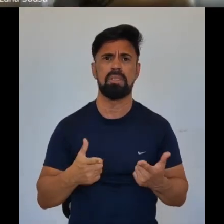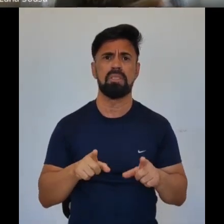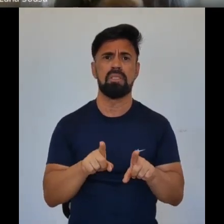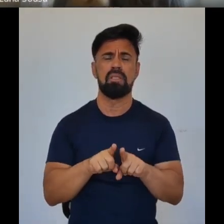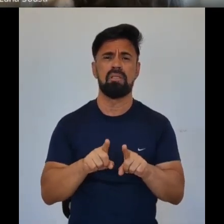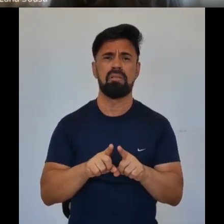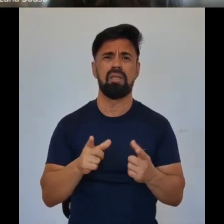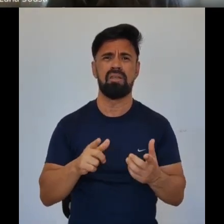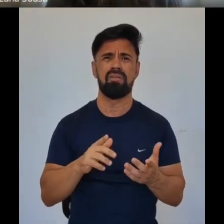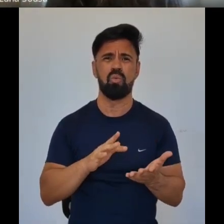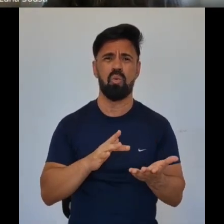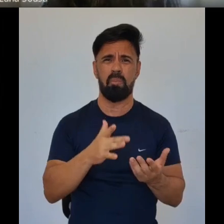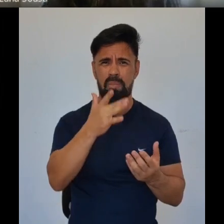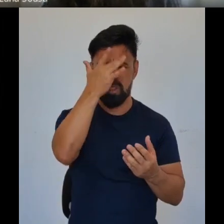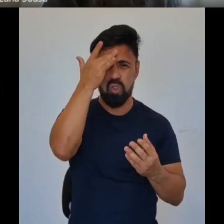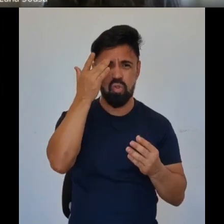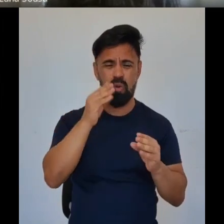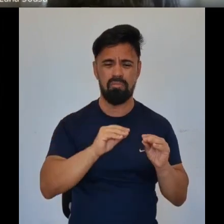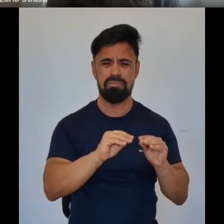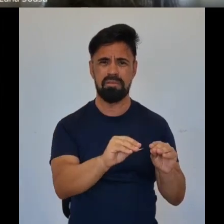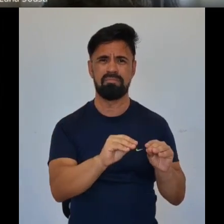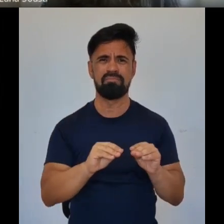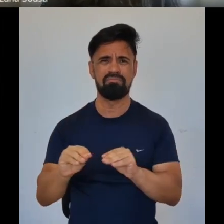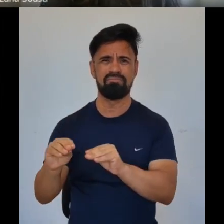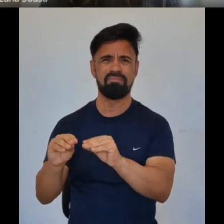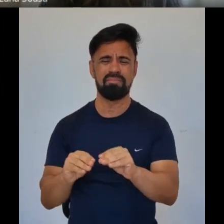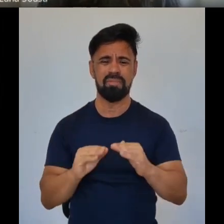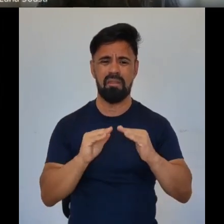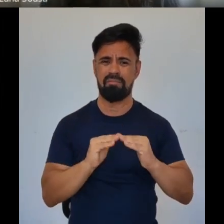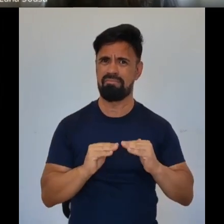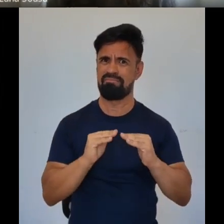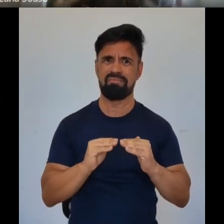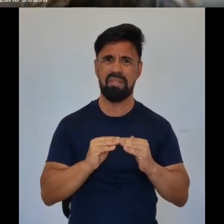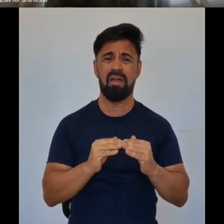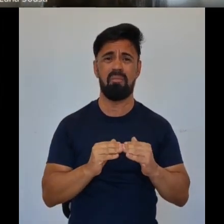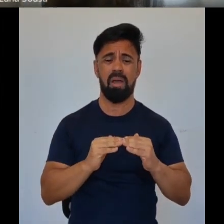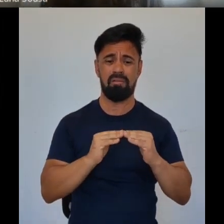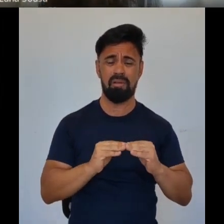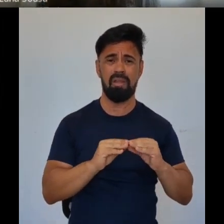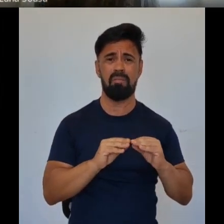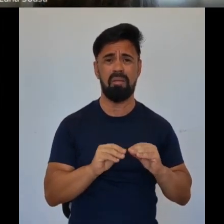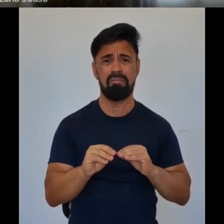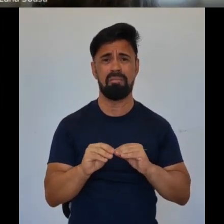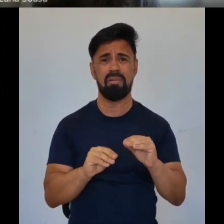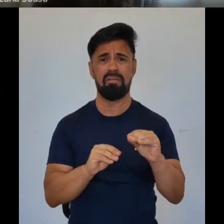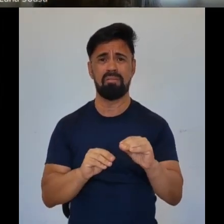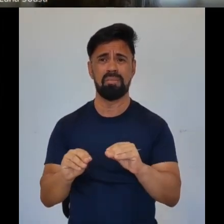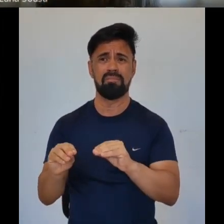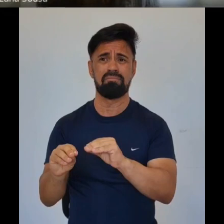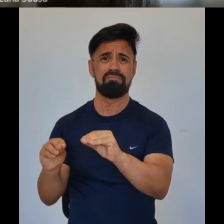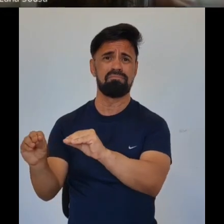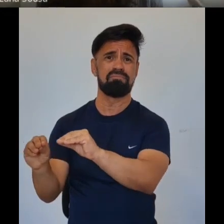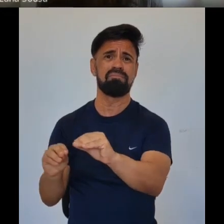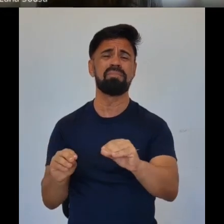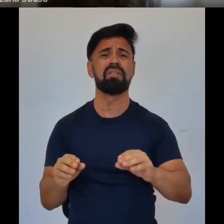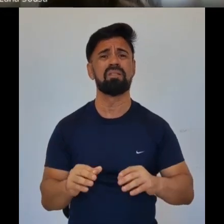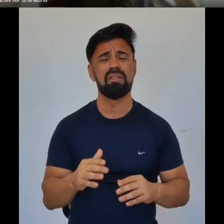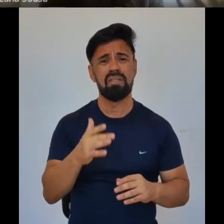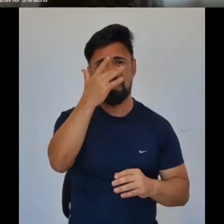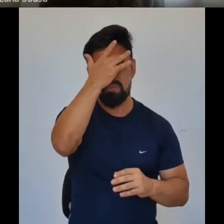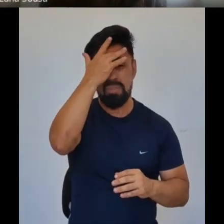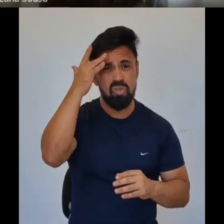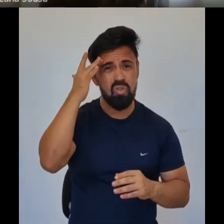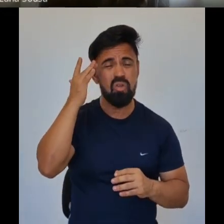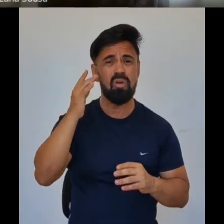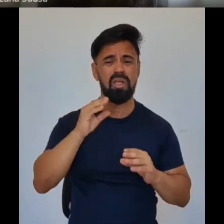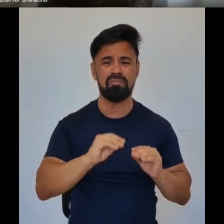não estar sempre no mesmo lugar. Quando a gente fala lá na atenção primária, que você tem que ter um vínculo com a sua unidade, estar vinculado, adscrito